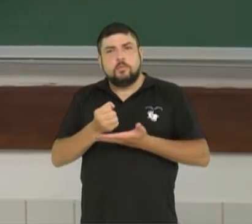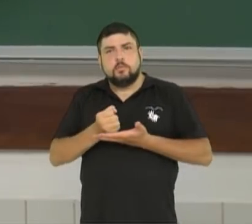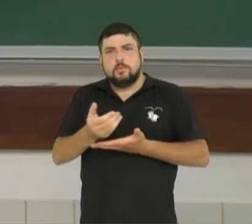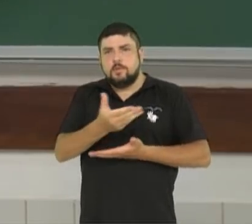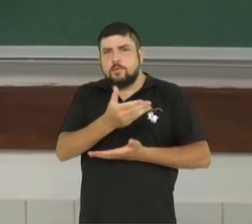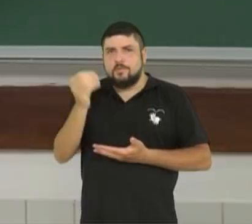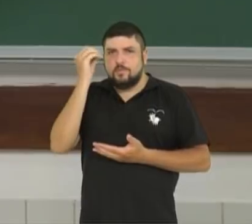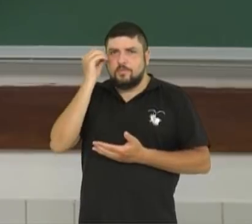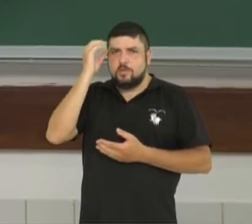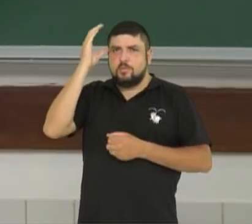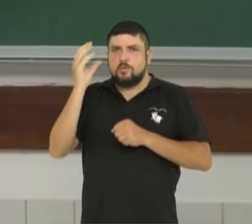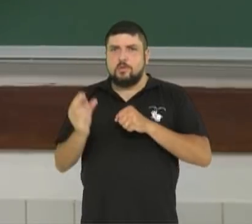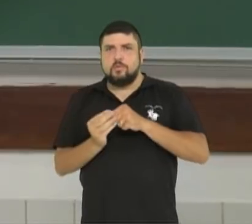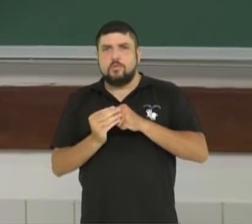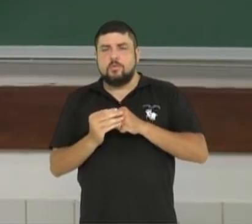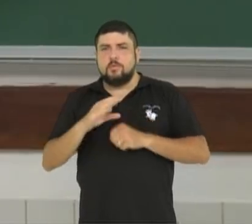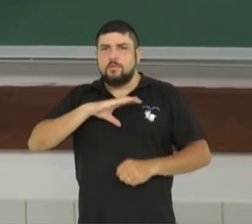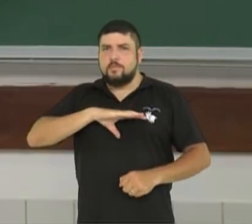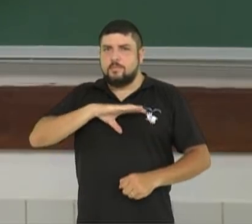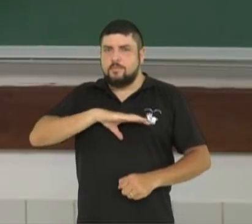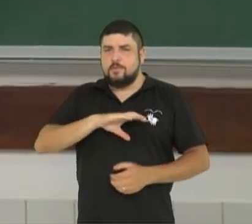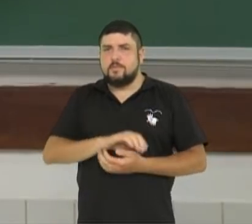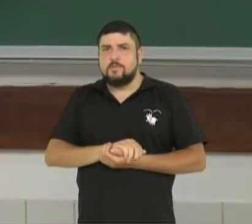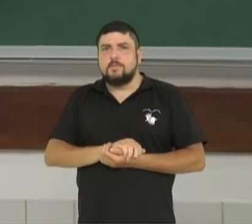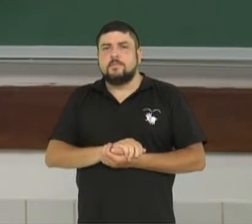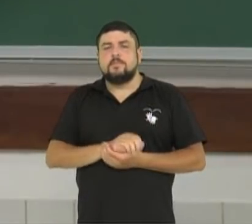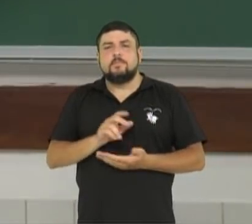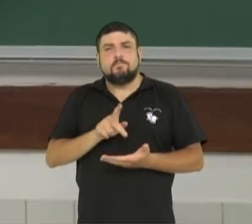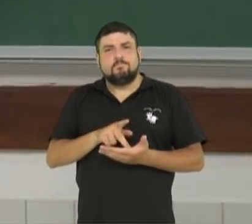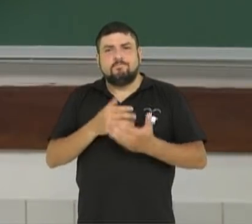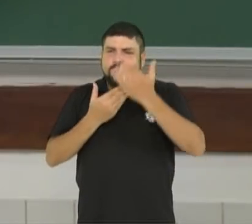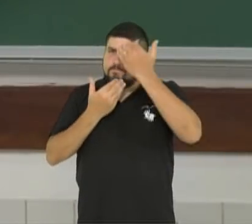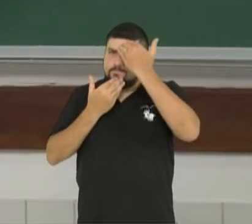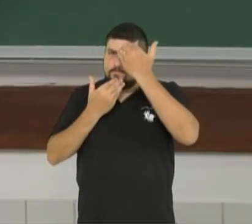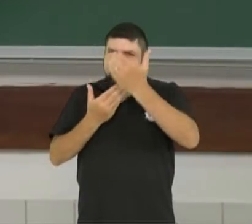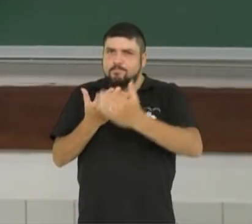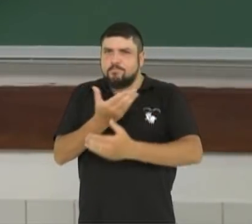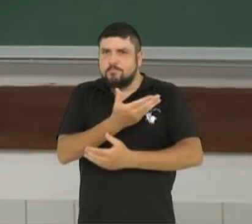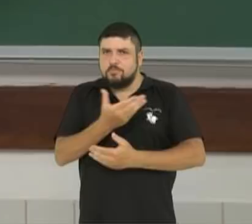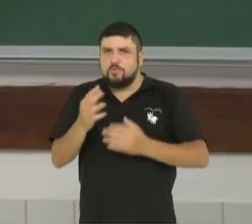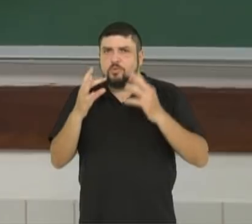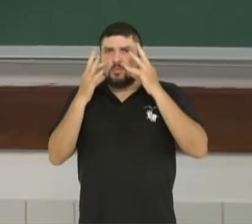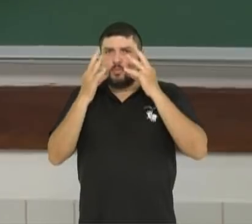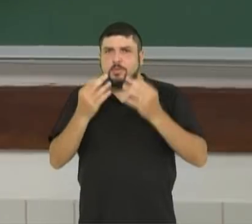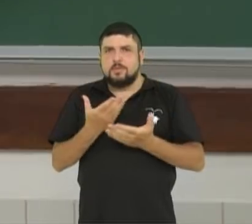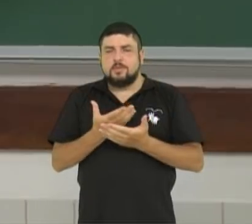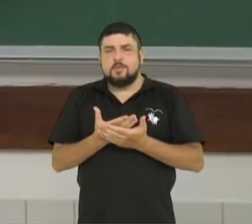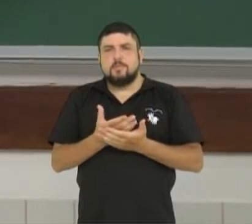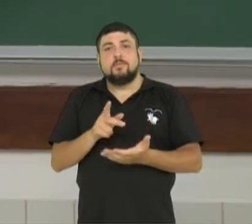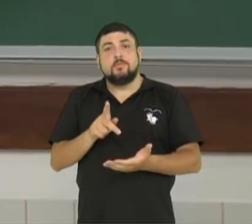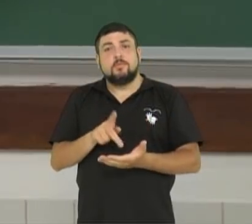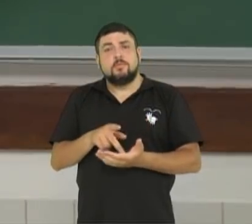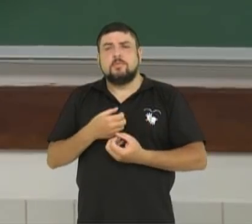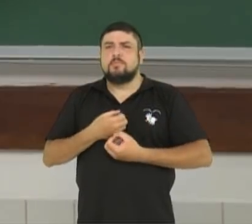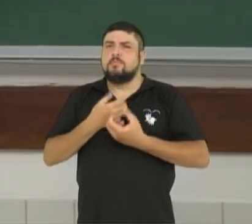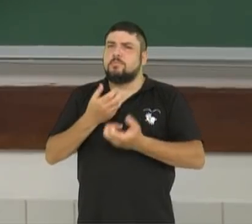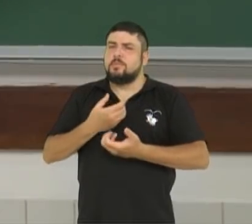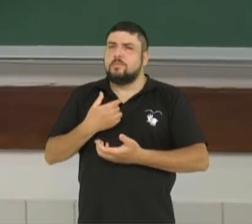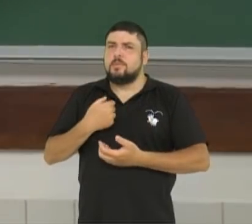dos conhecimentos da língua portuguesa. Agradeço muito a participação de todos, quero dizer quanto eu